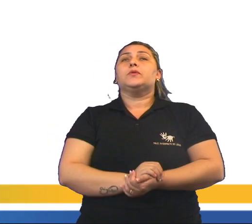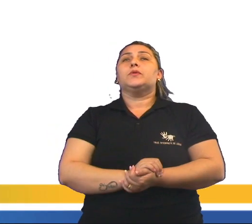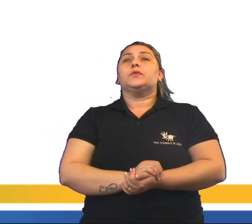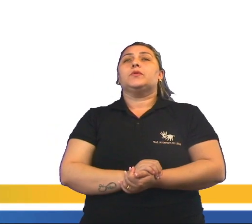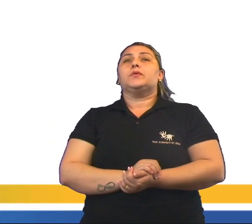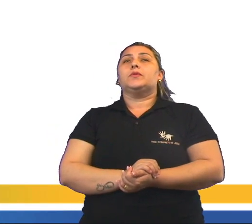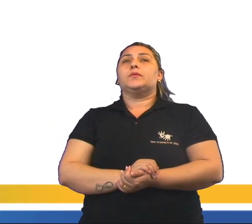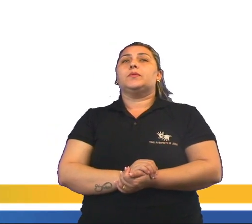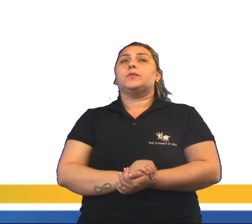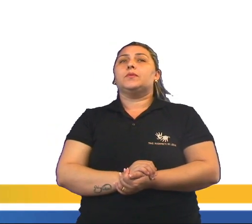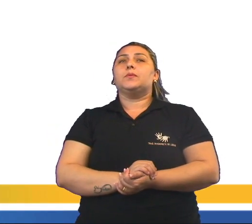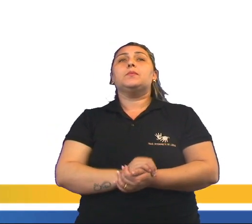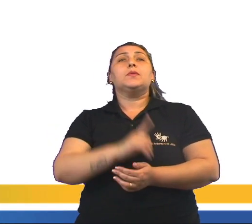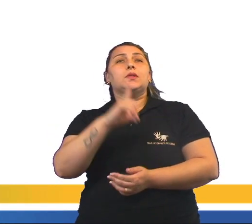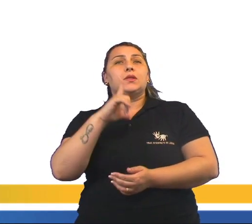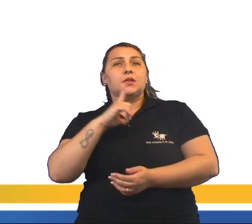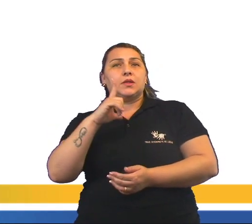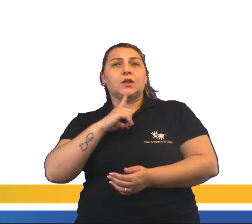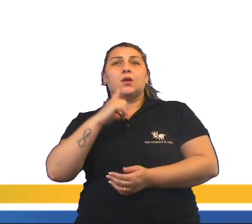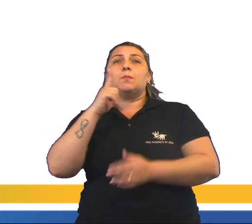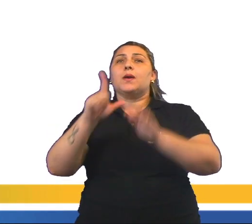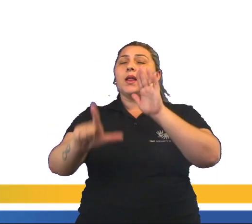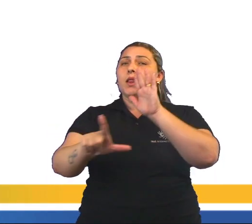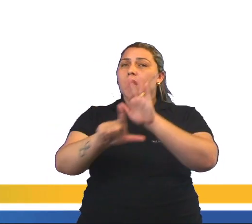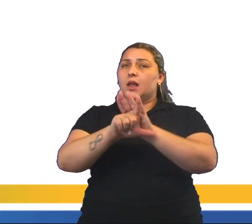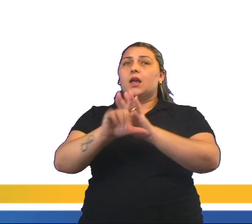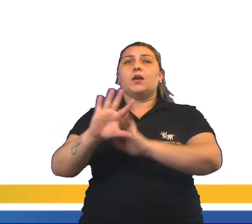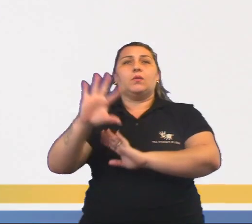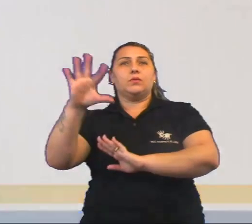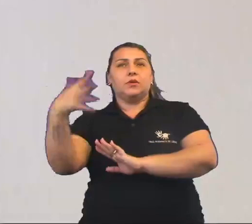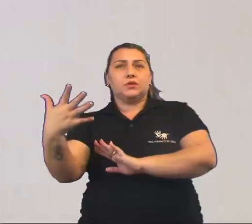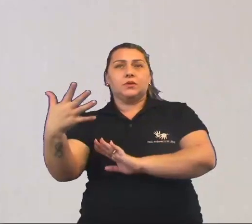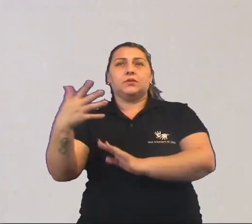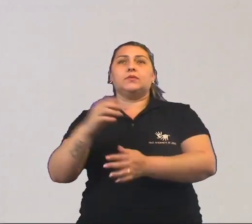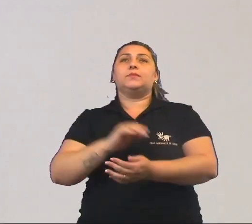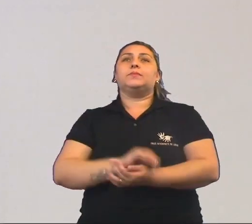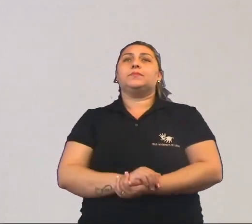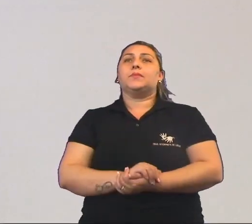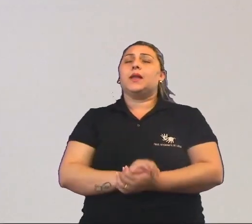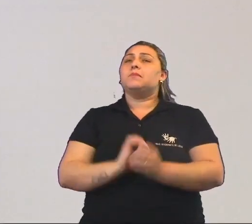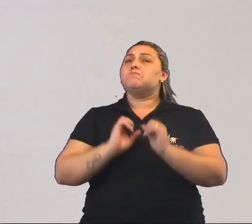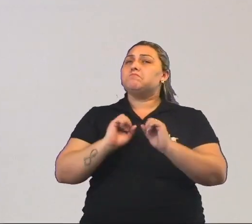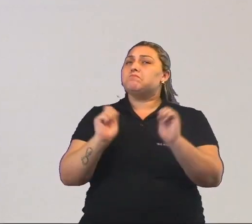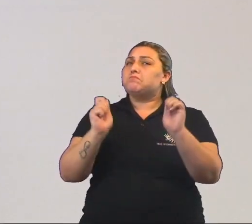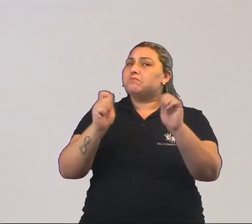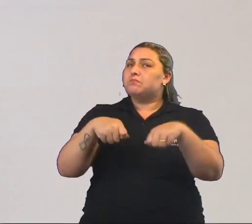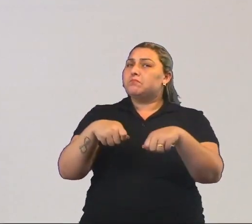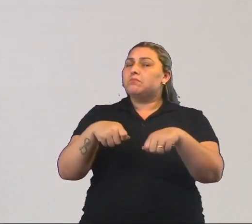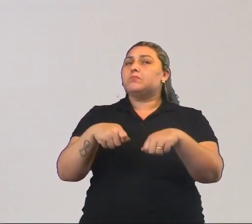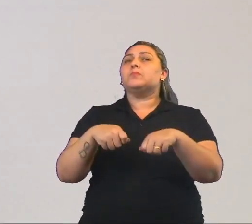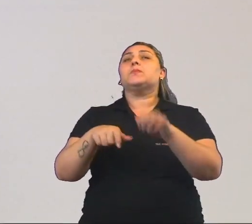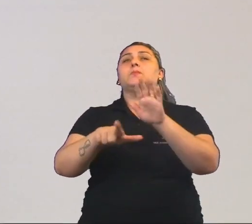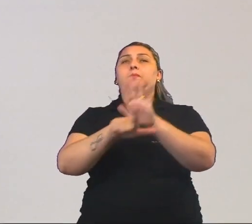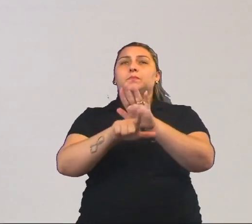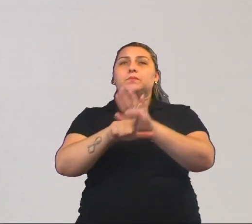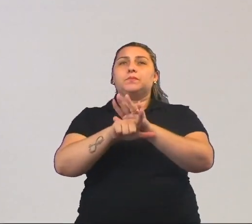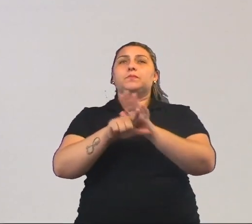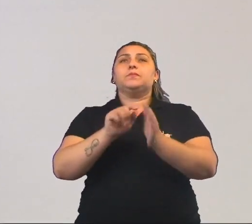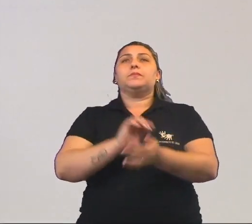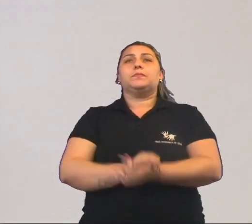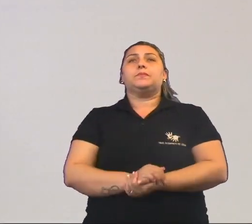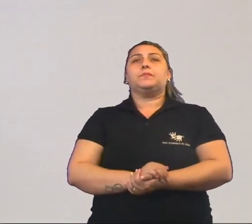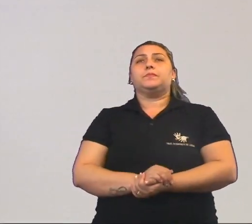geralmente ela possui uma lei de ocorrência Ah tá quando ele fala inglês de